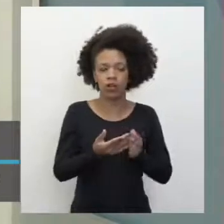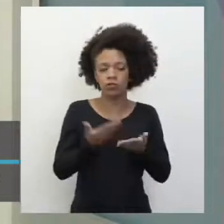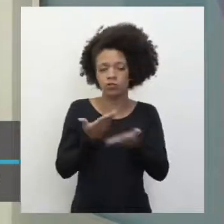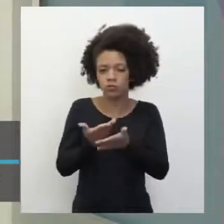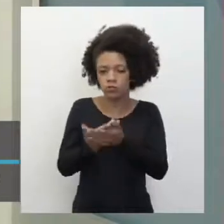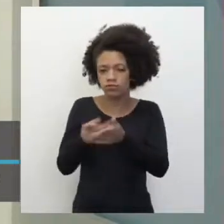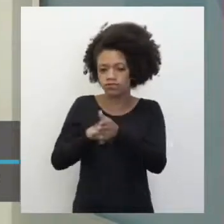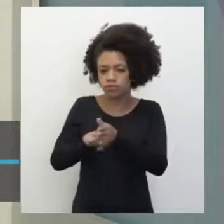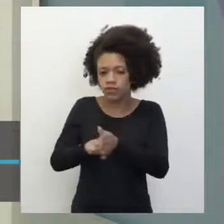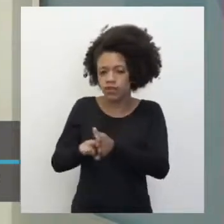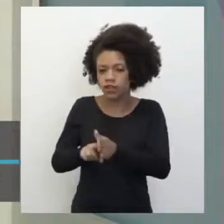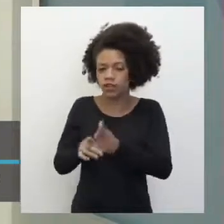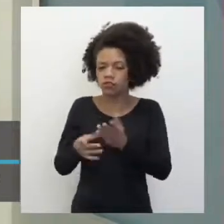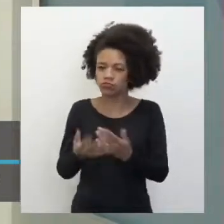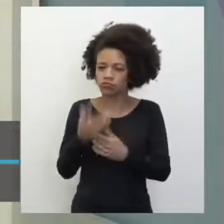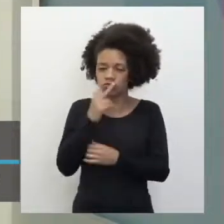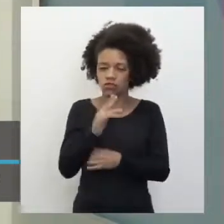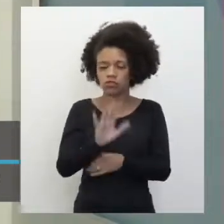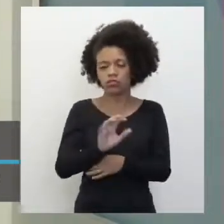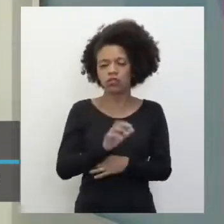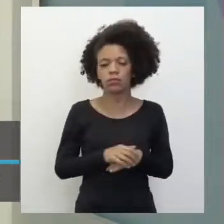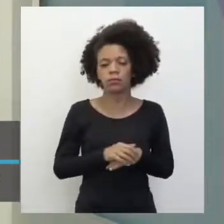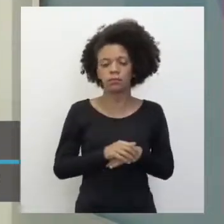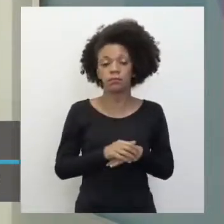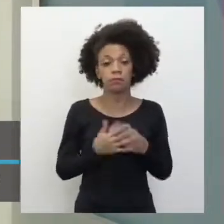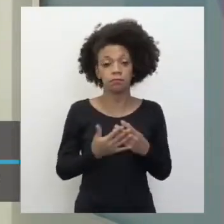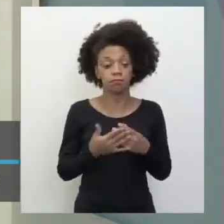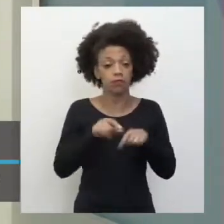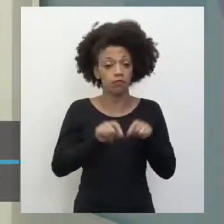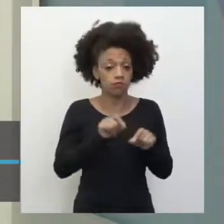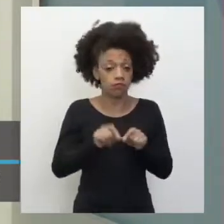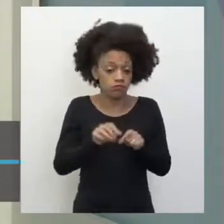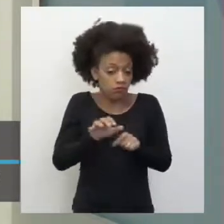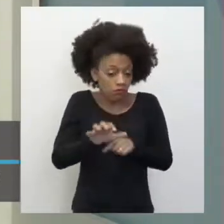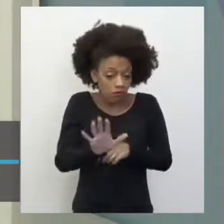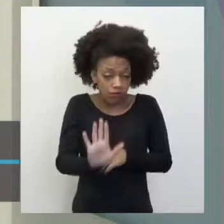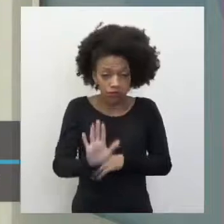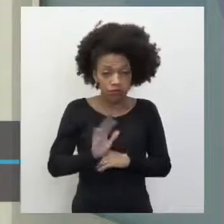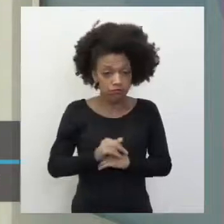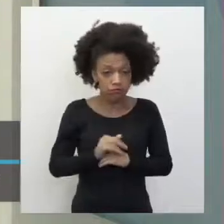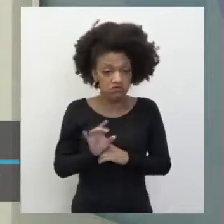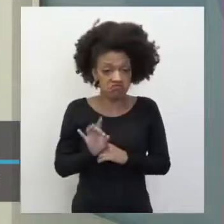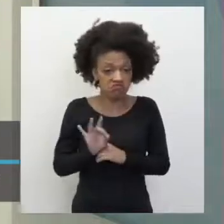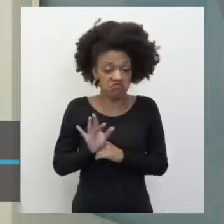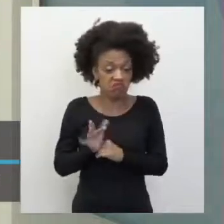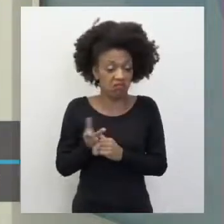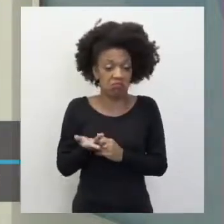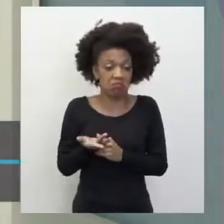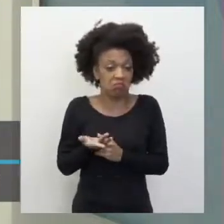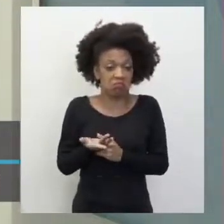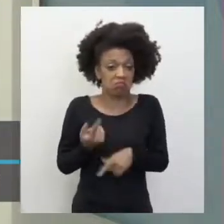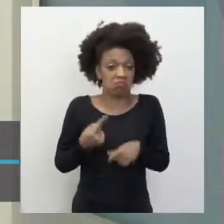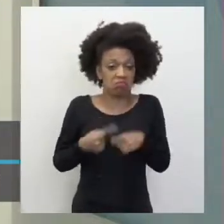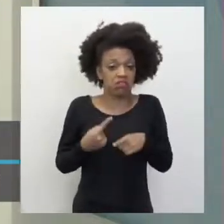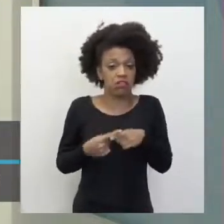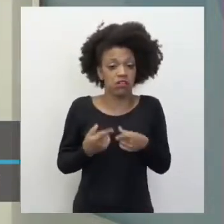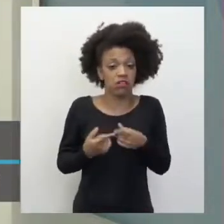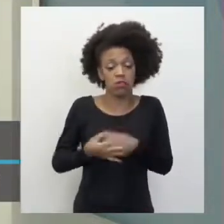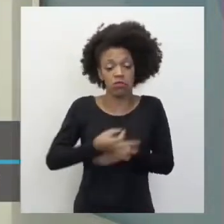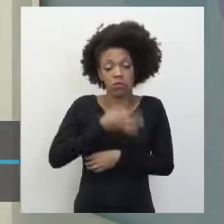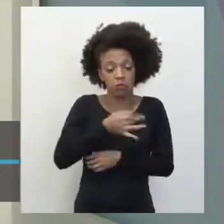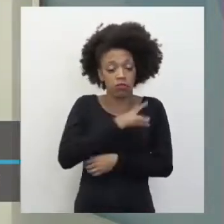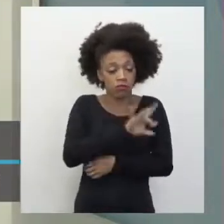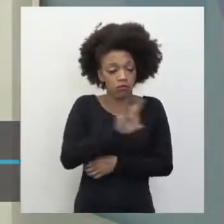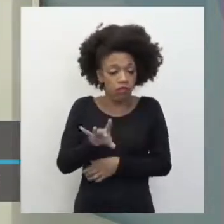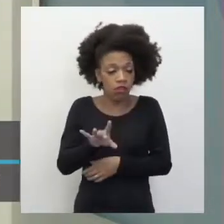um radicalismo de achar que as coisas são como são, só por conta do ponto de vista de cada um,